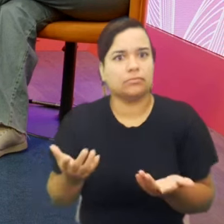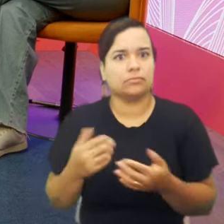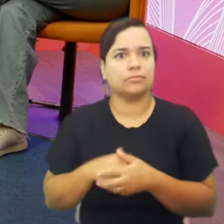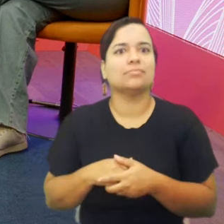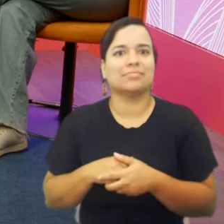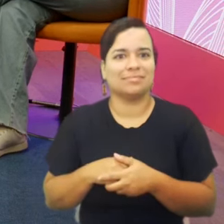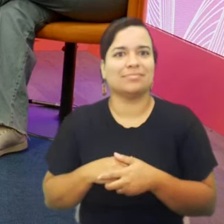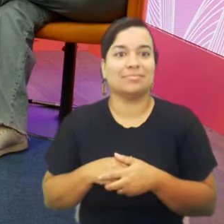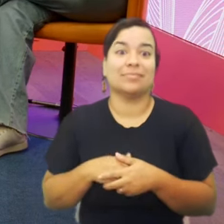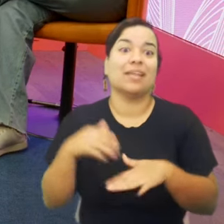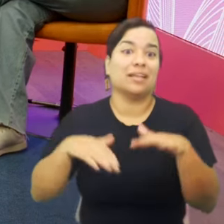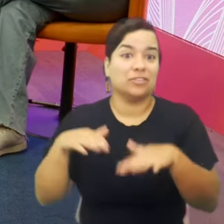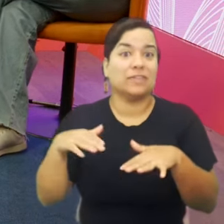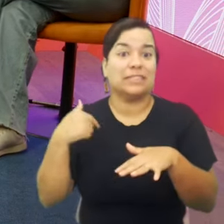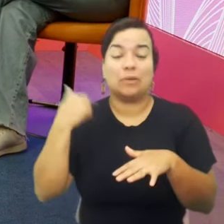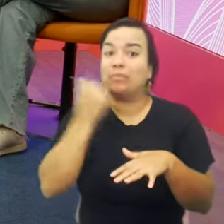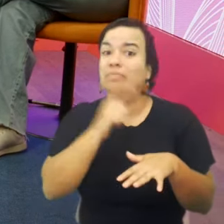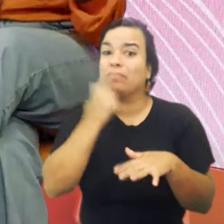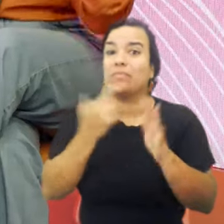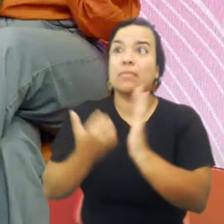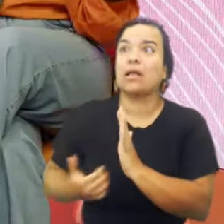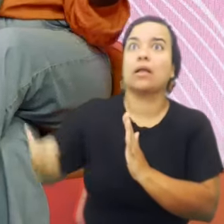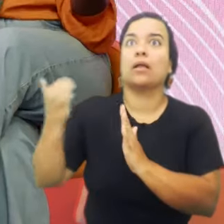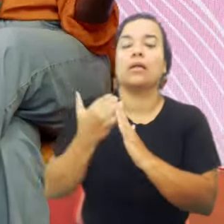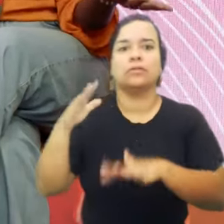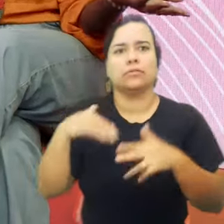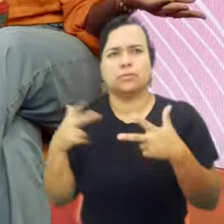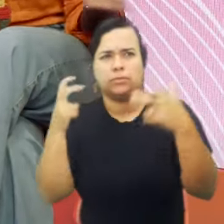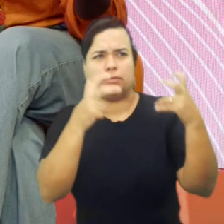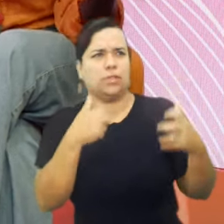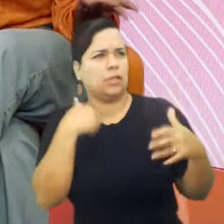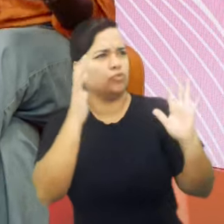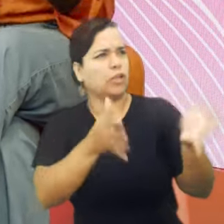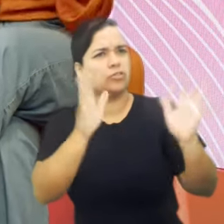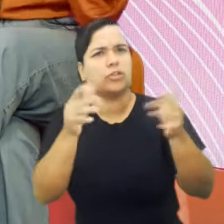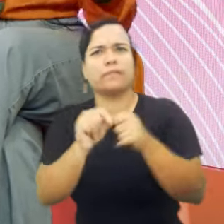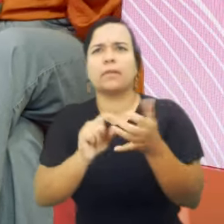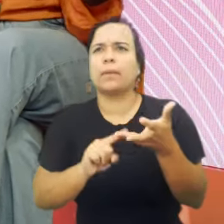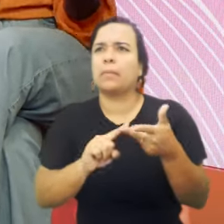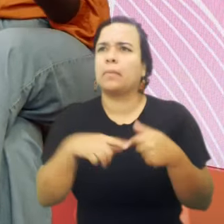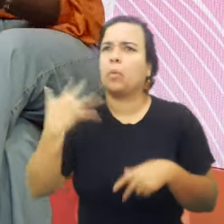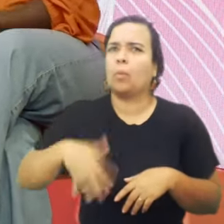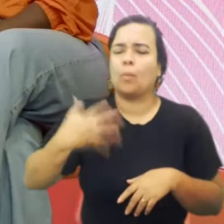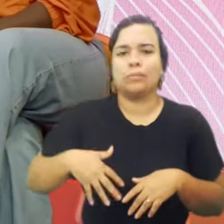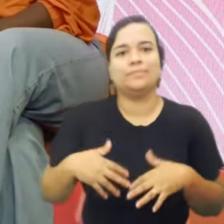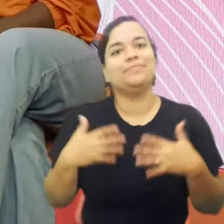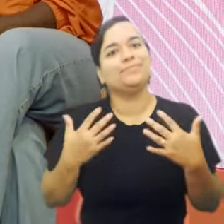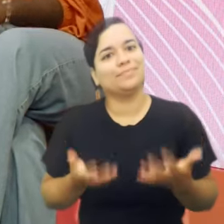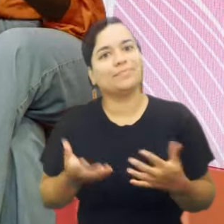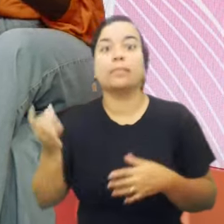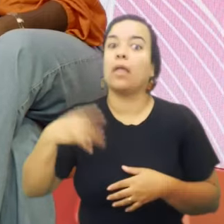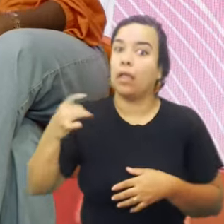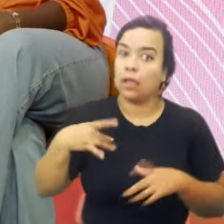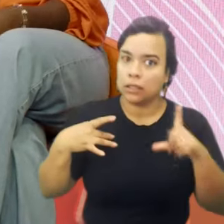jeito. E às vezes faço muito mais. Né? Quando a gente olha, a gente fala assim, caramba, já fiz, na verdade. Bora! Então, o